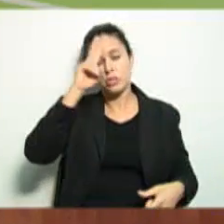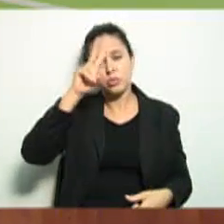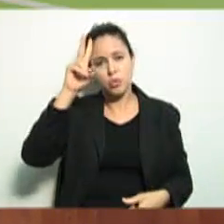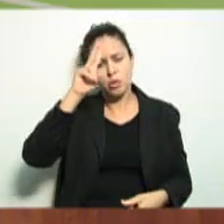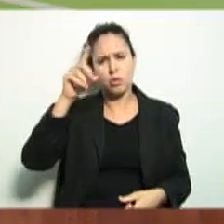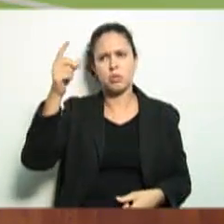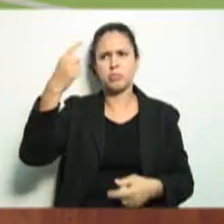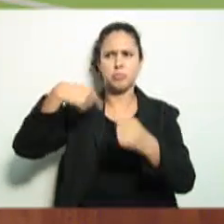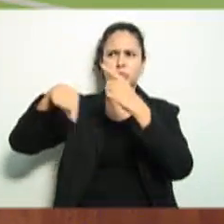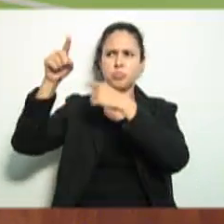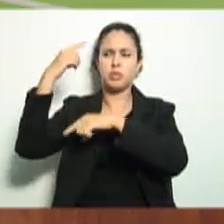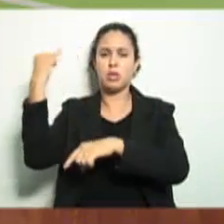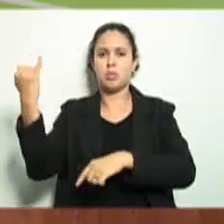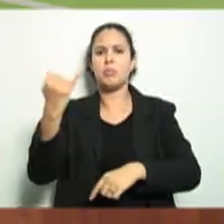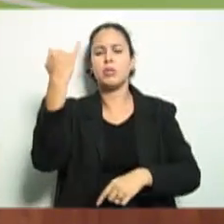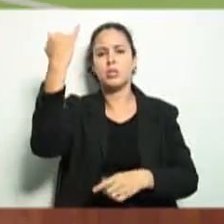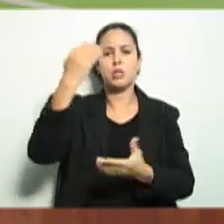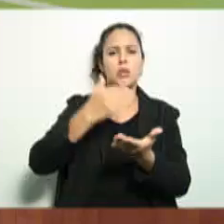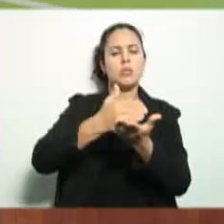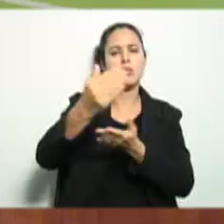importante saber de onde vem.